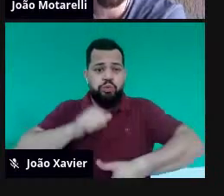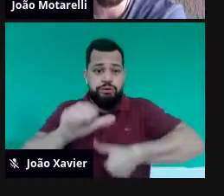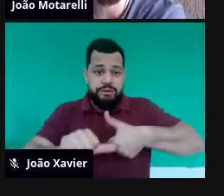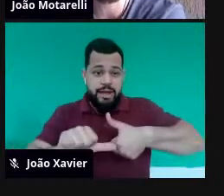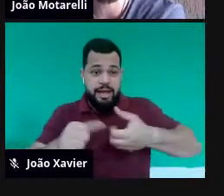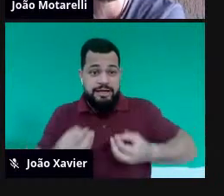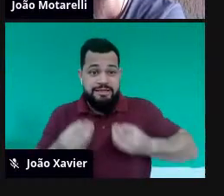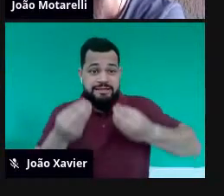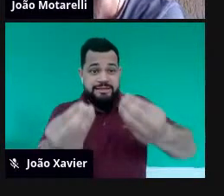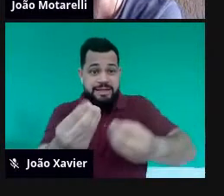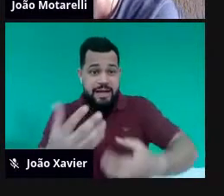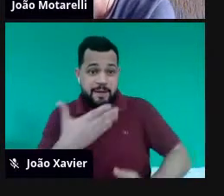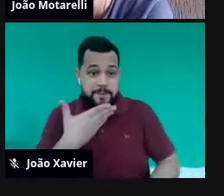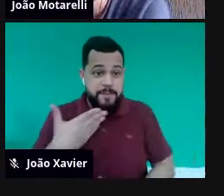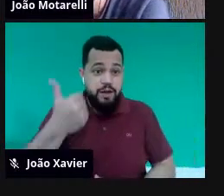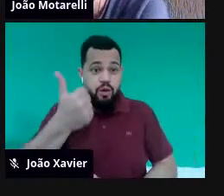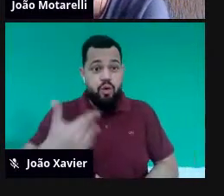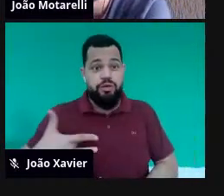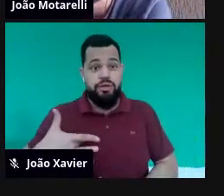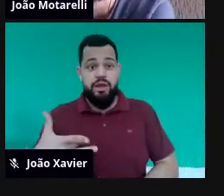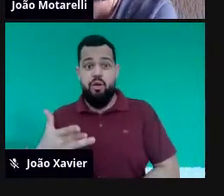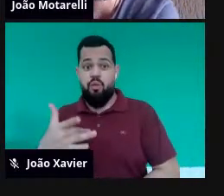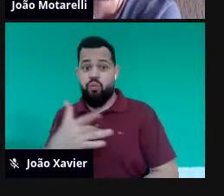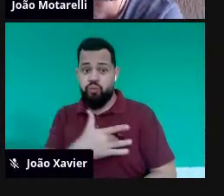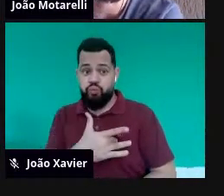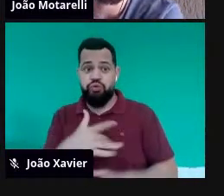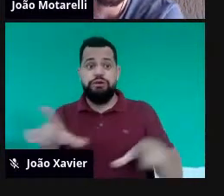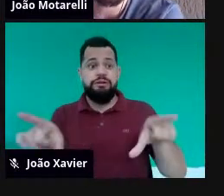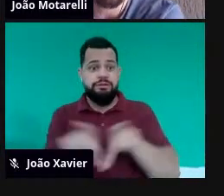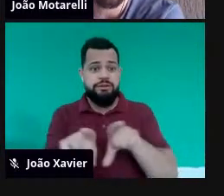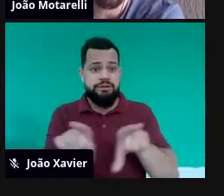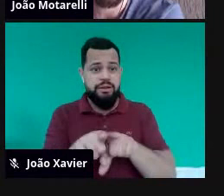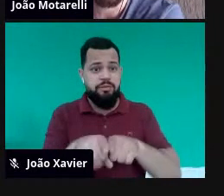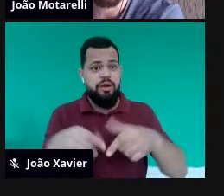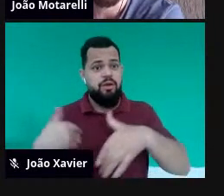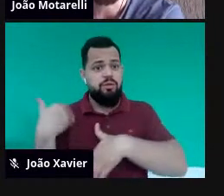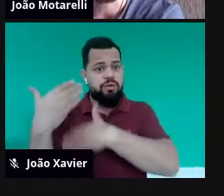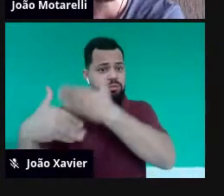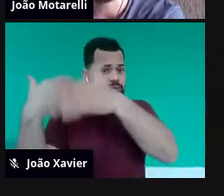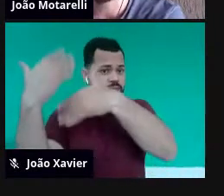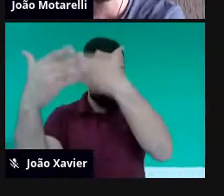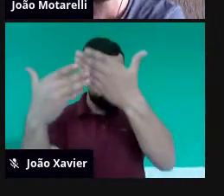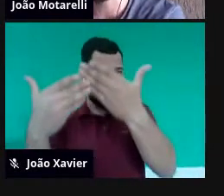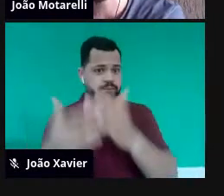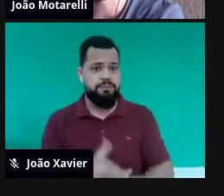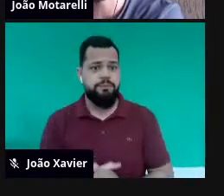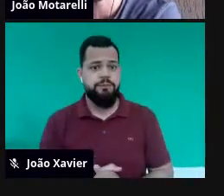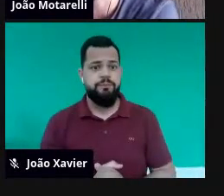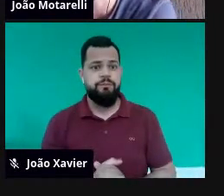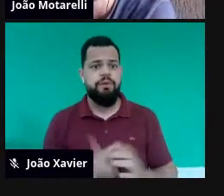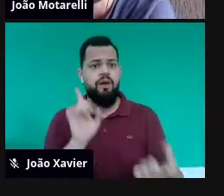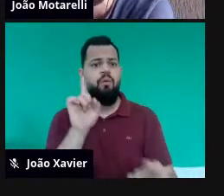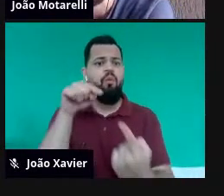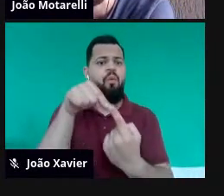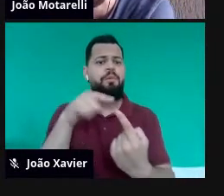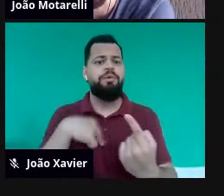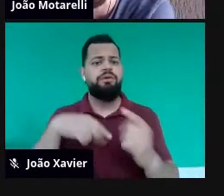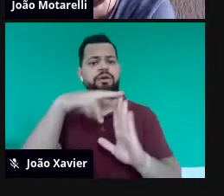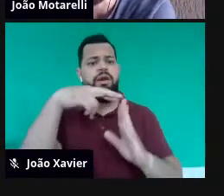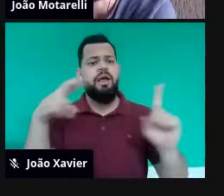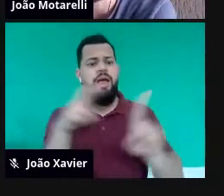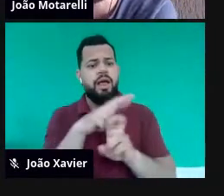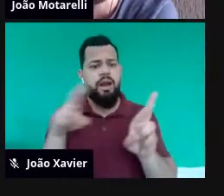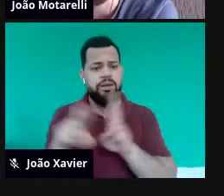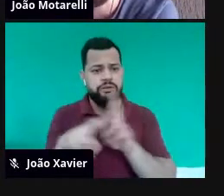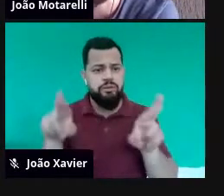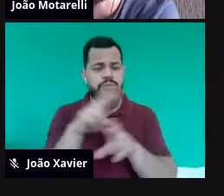performance e objetivos em relação à composição corporal ou desordens alimentares. Quando ele fala do objetivo em relação à composição